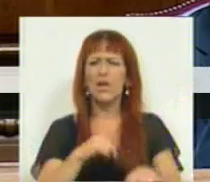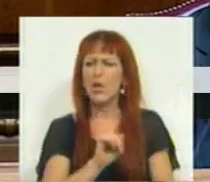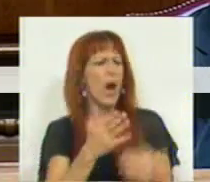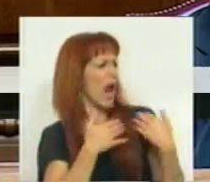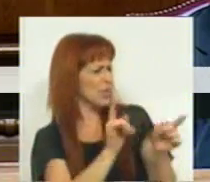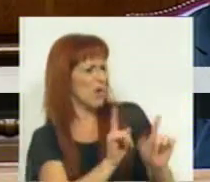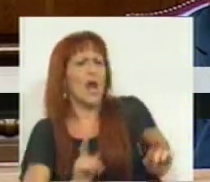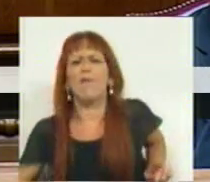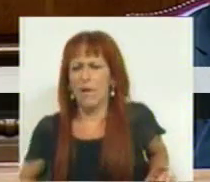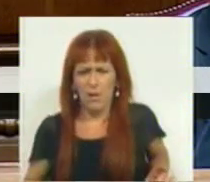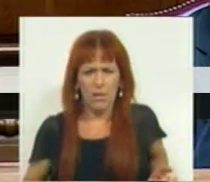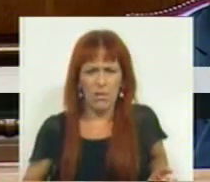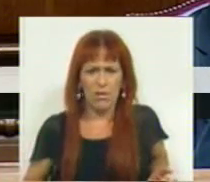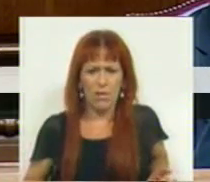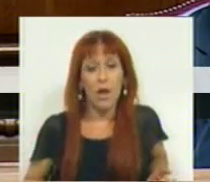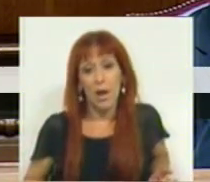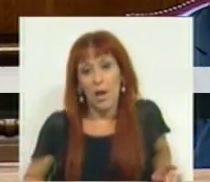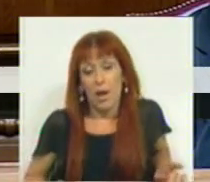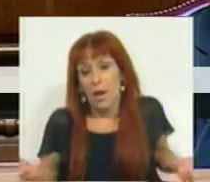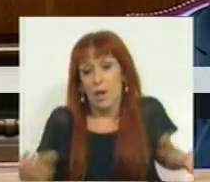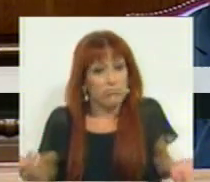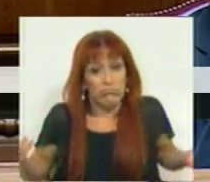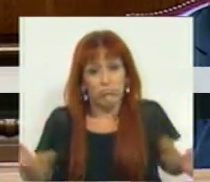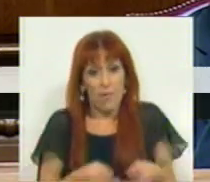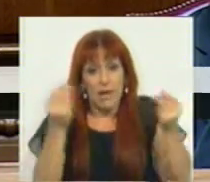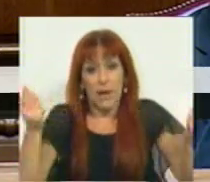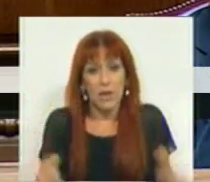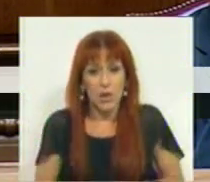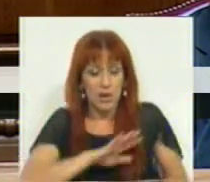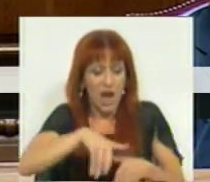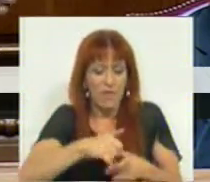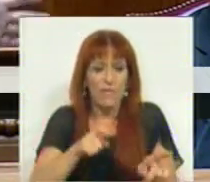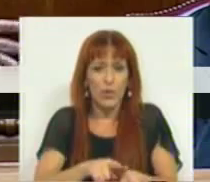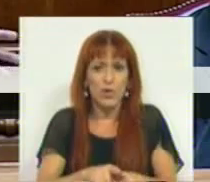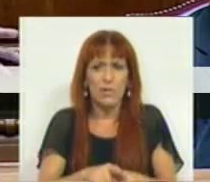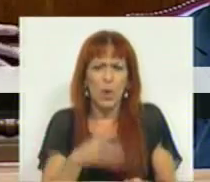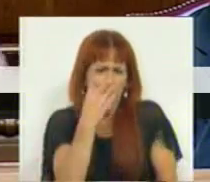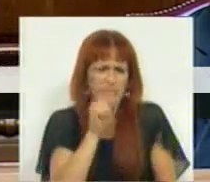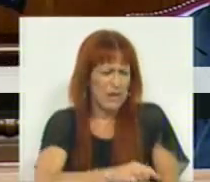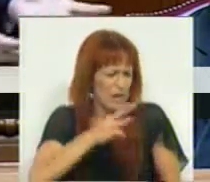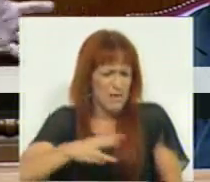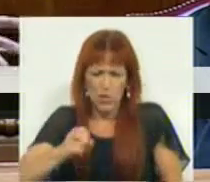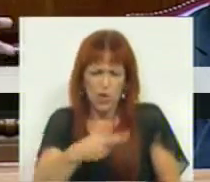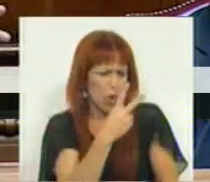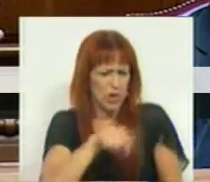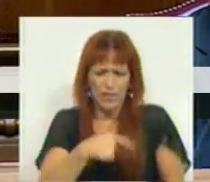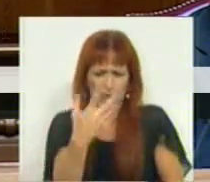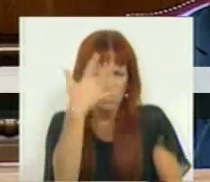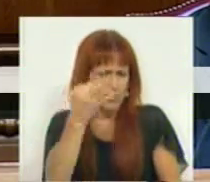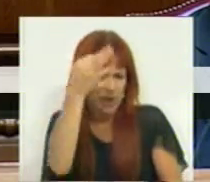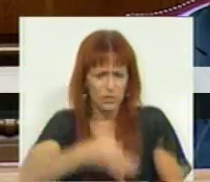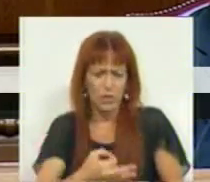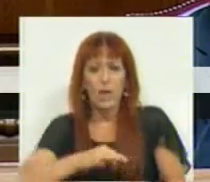é responsável pela matéria envolvendo os 4 mil milhões de euros ou os 2,5% do